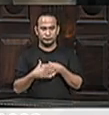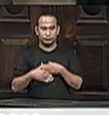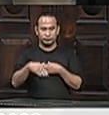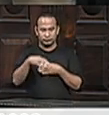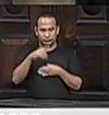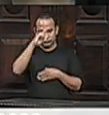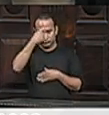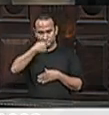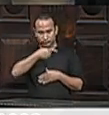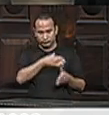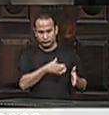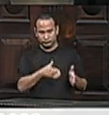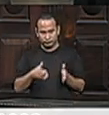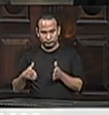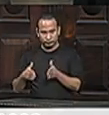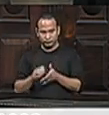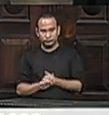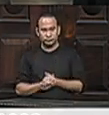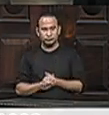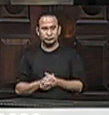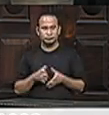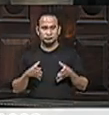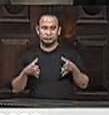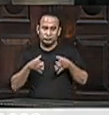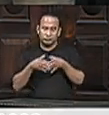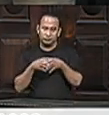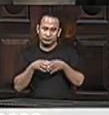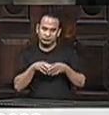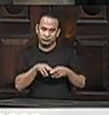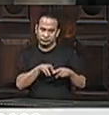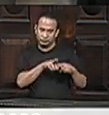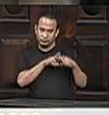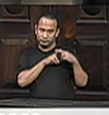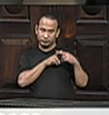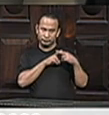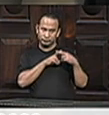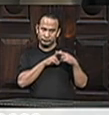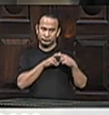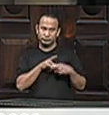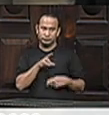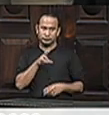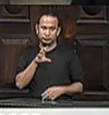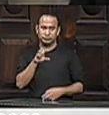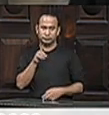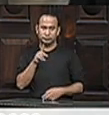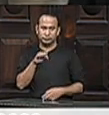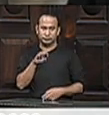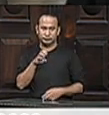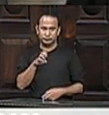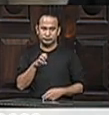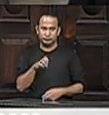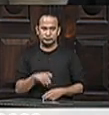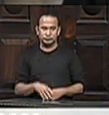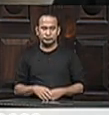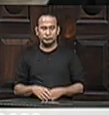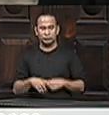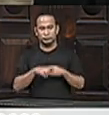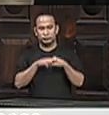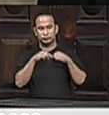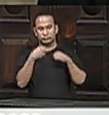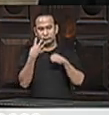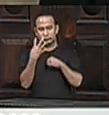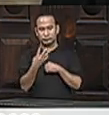seguinte: os membros dos conselhos não serão remunerados e serão nomeados pelo governador do Estado a partir dos